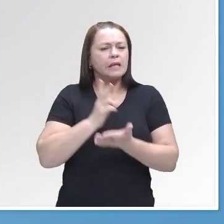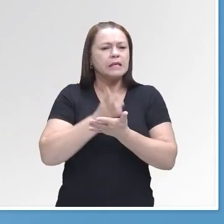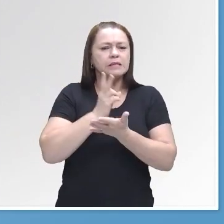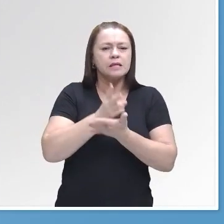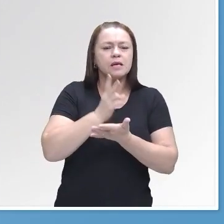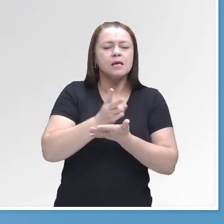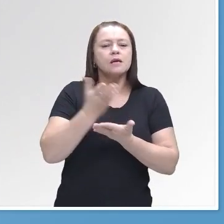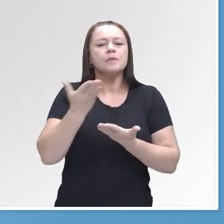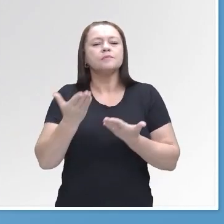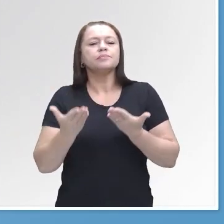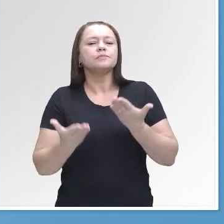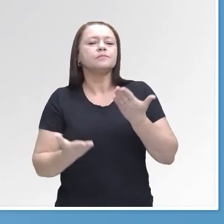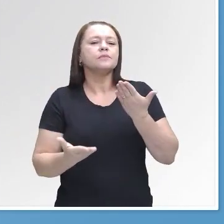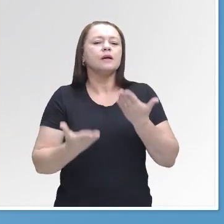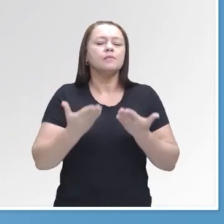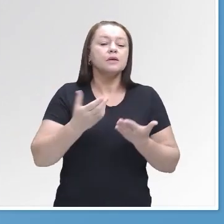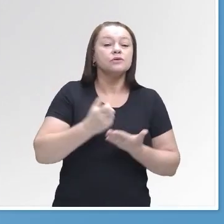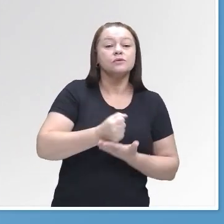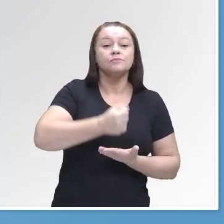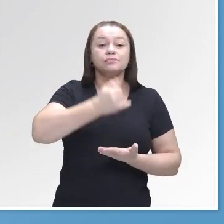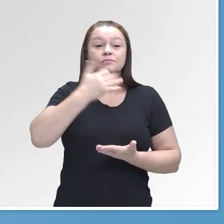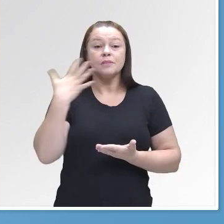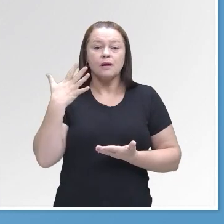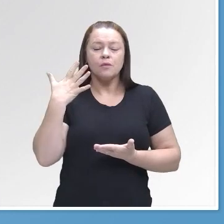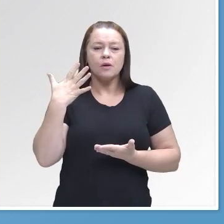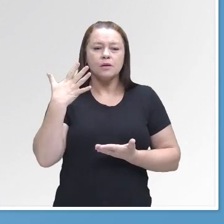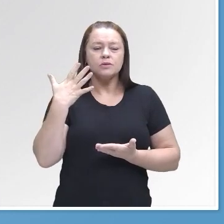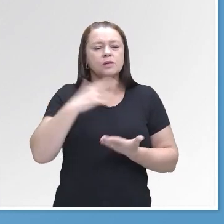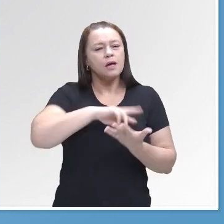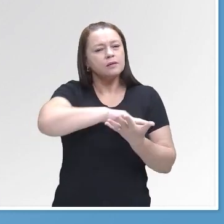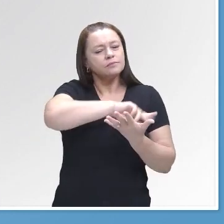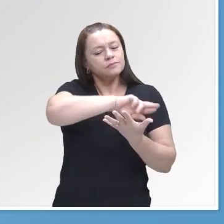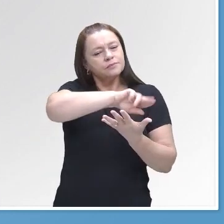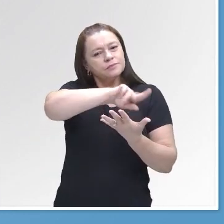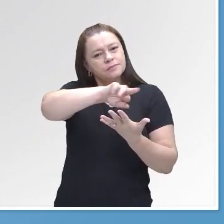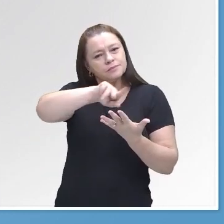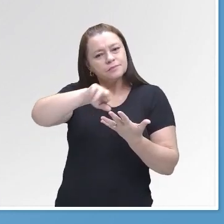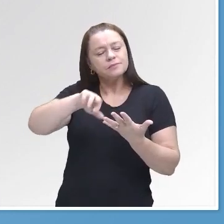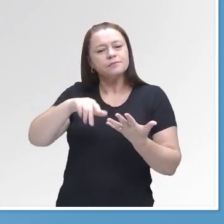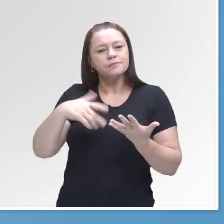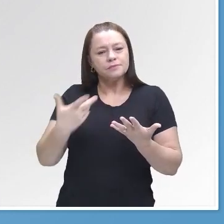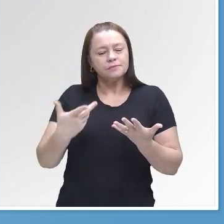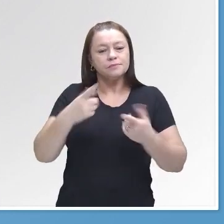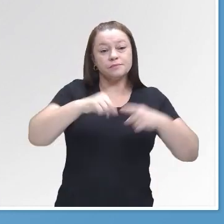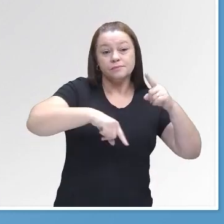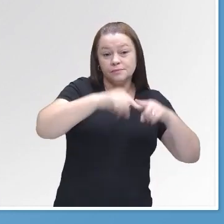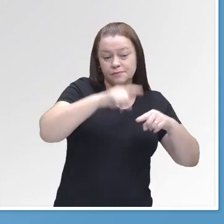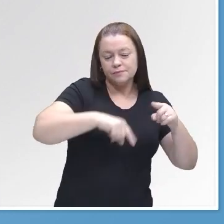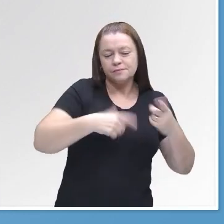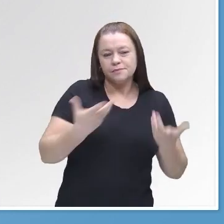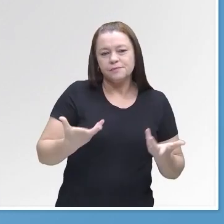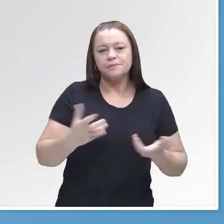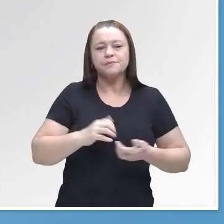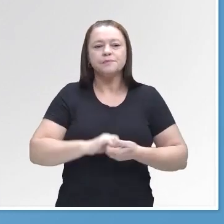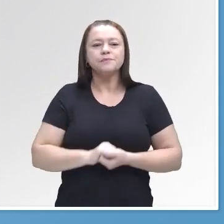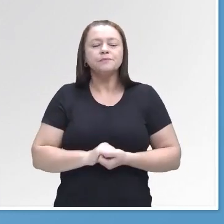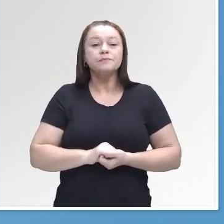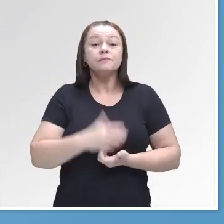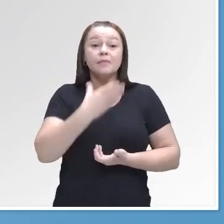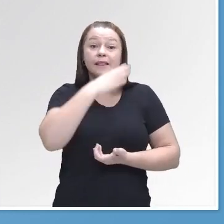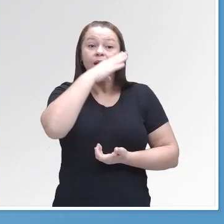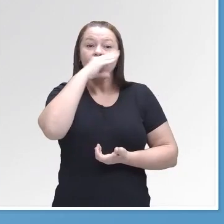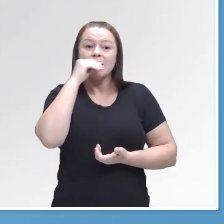para medir essa quantidade em determinados objetos.